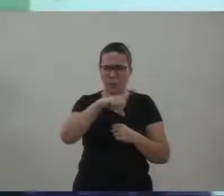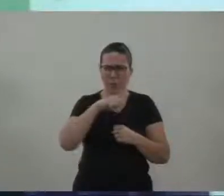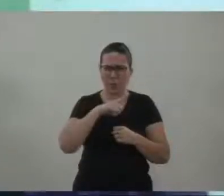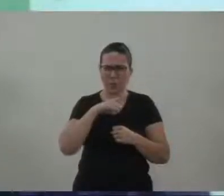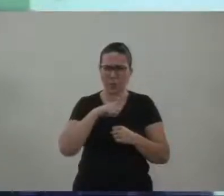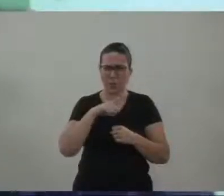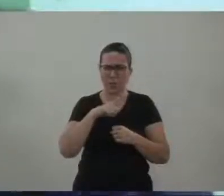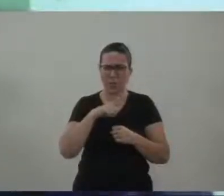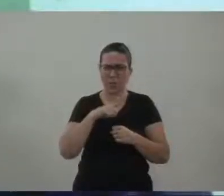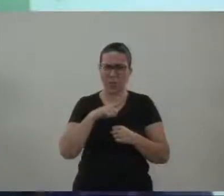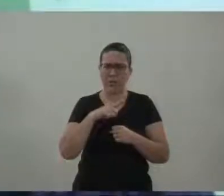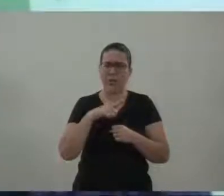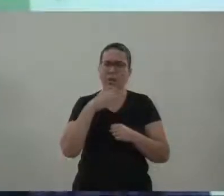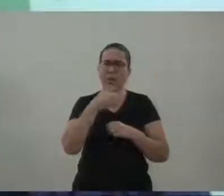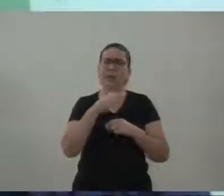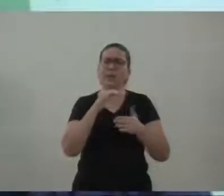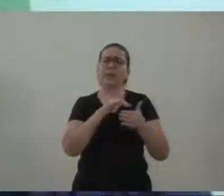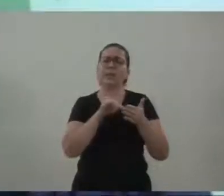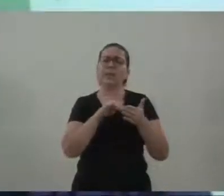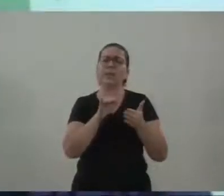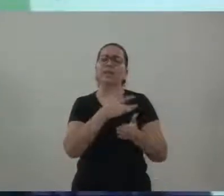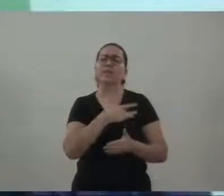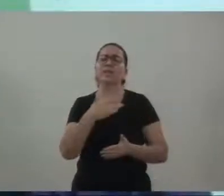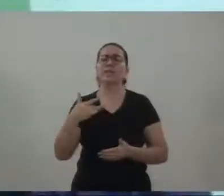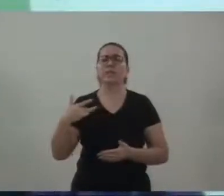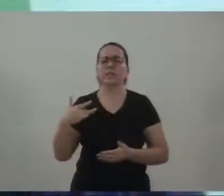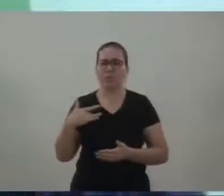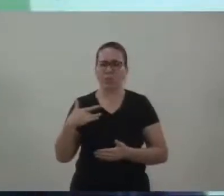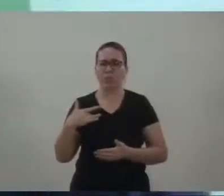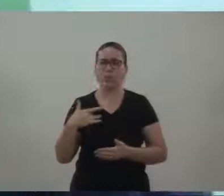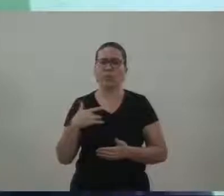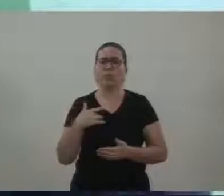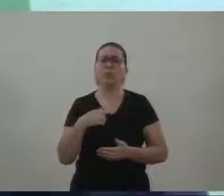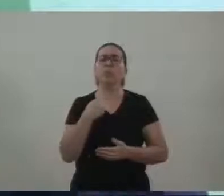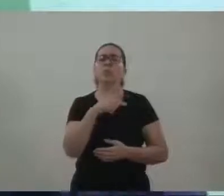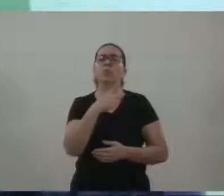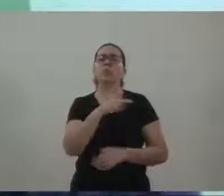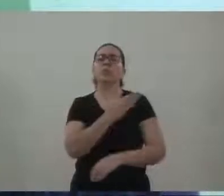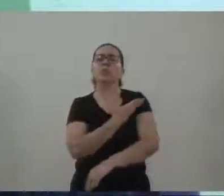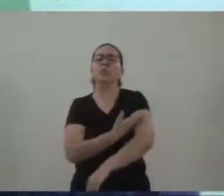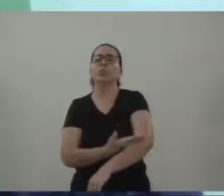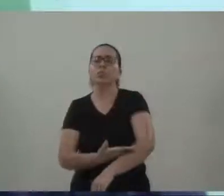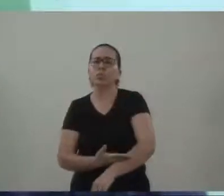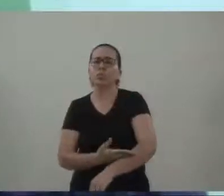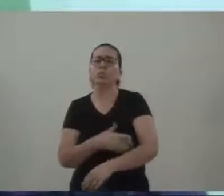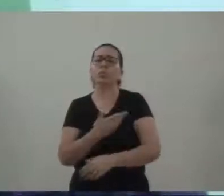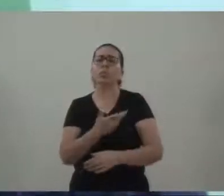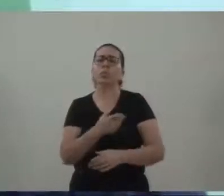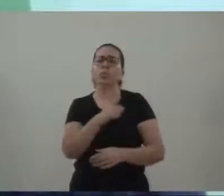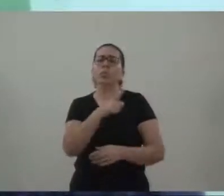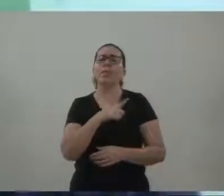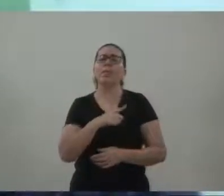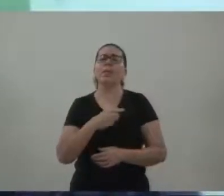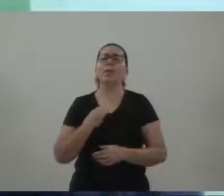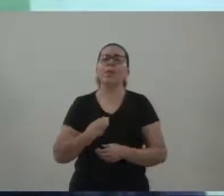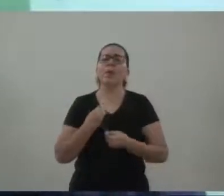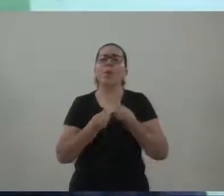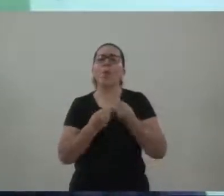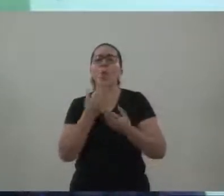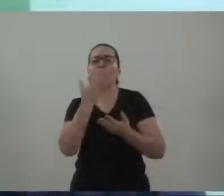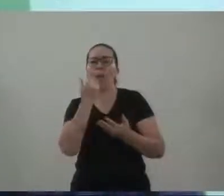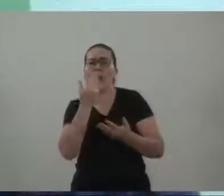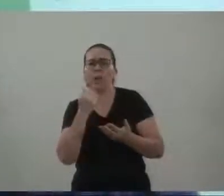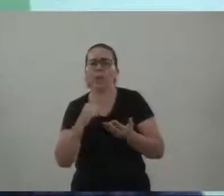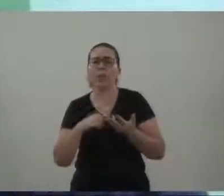atendidas na Secretaria de Saúde do município, quais são esses hábitos? O que eles estão vivendo? Como estão se